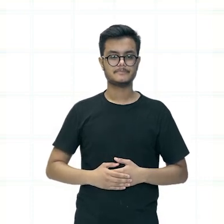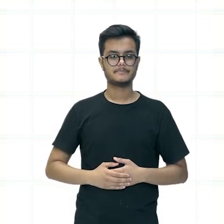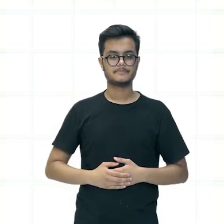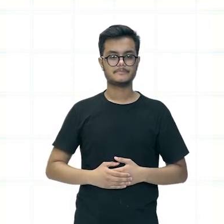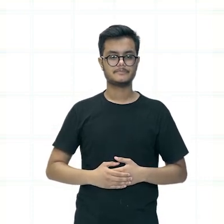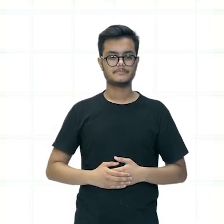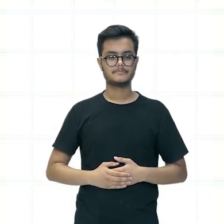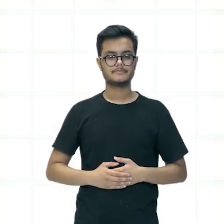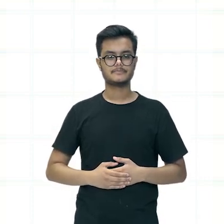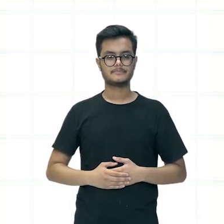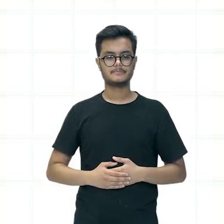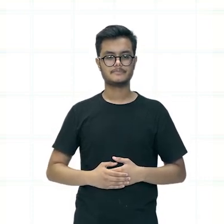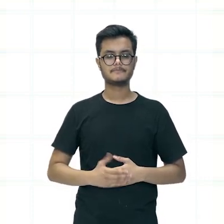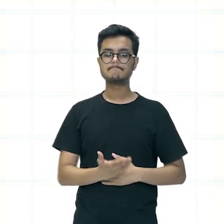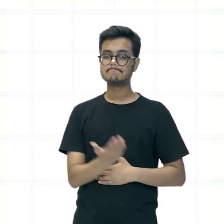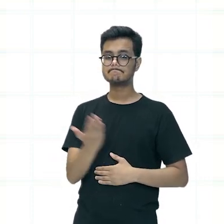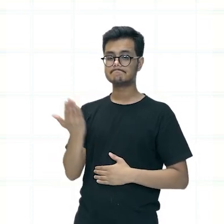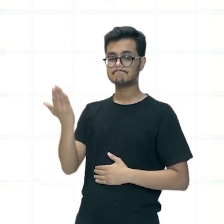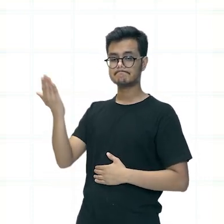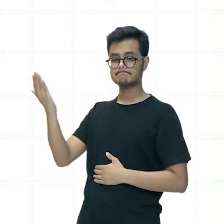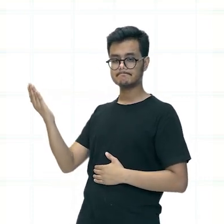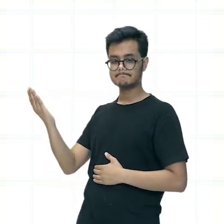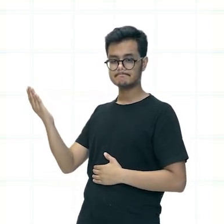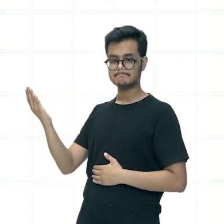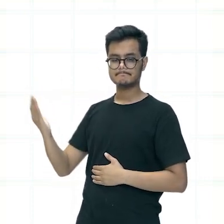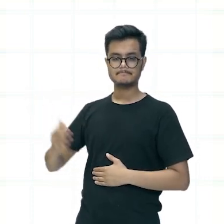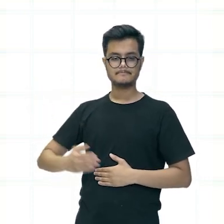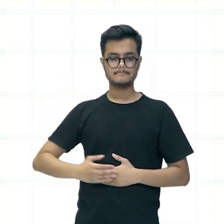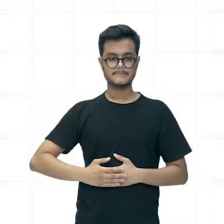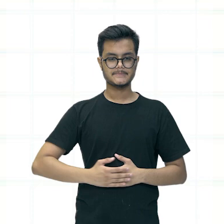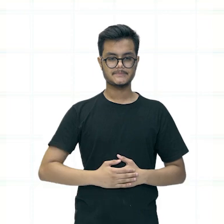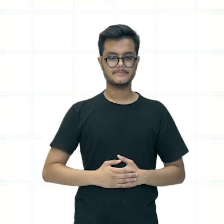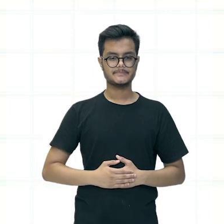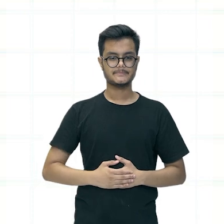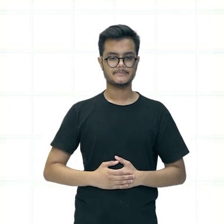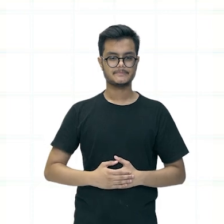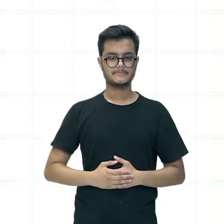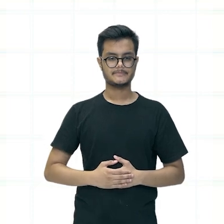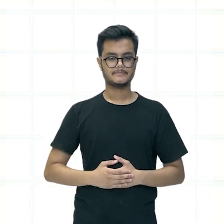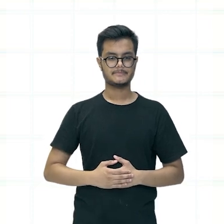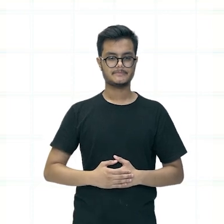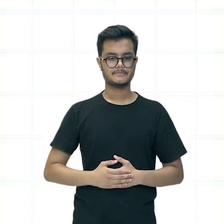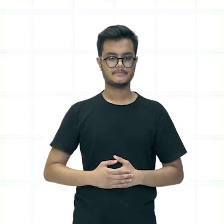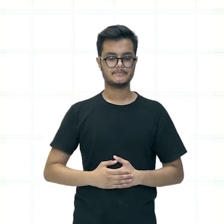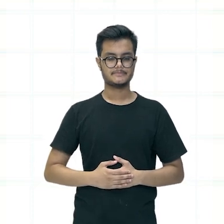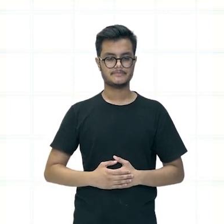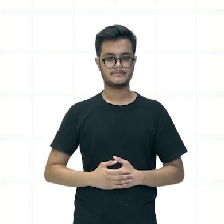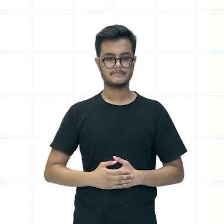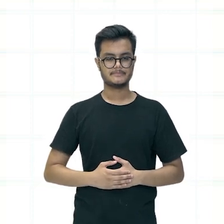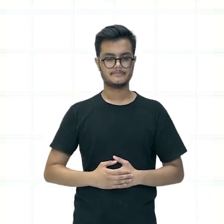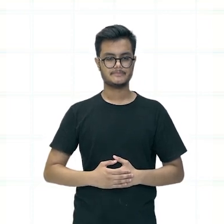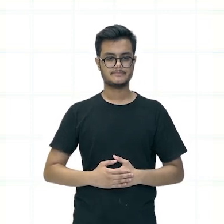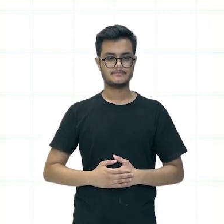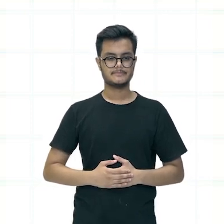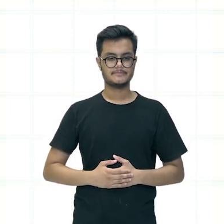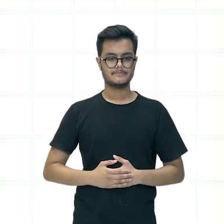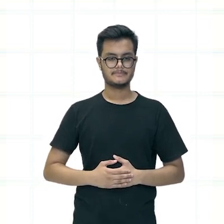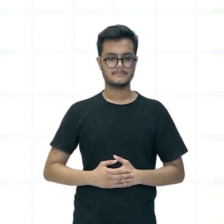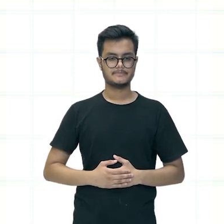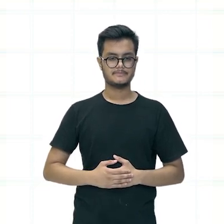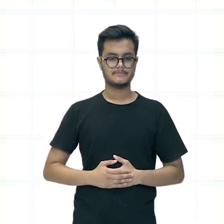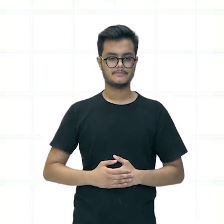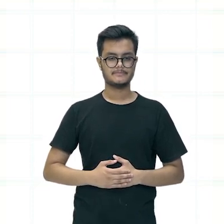carregar, fica carried, carried, carregou, chorar, chorou,